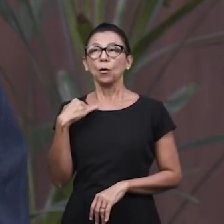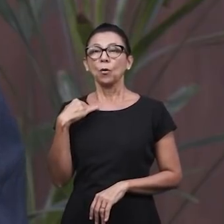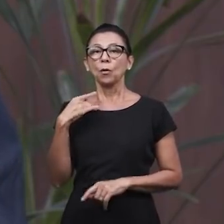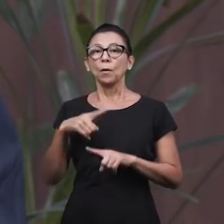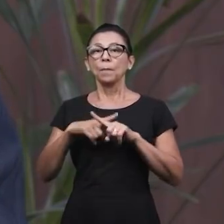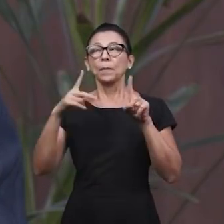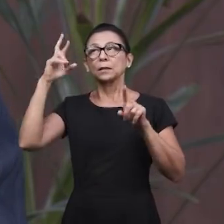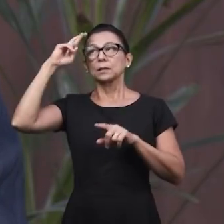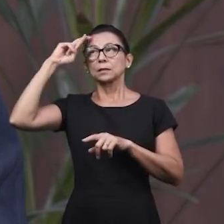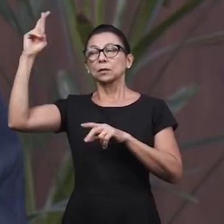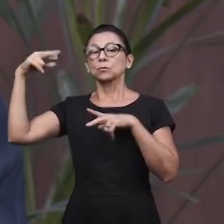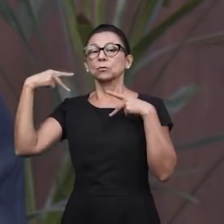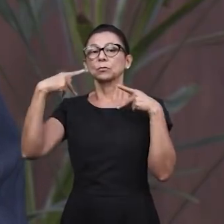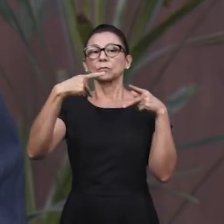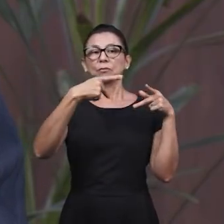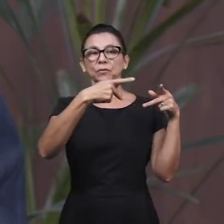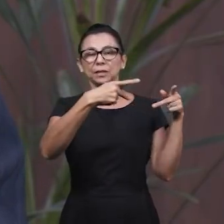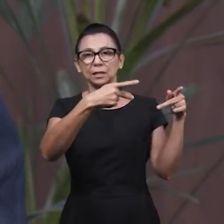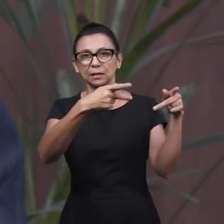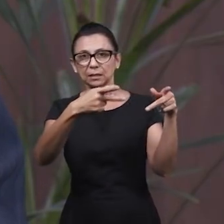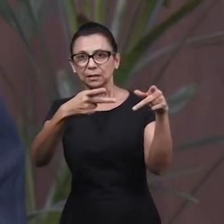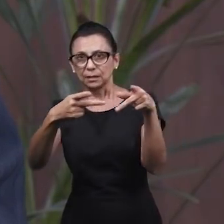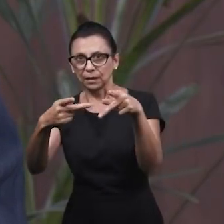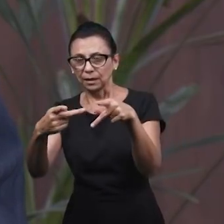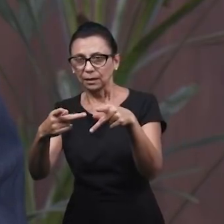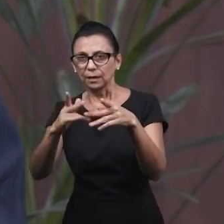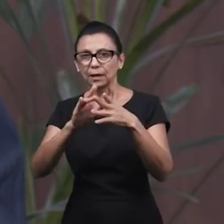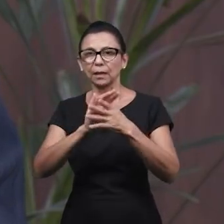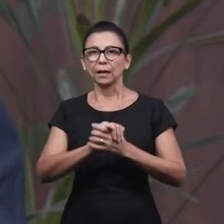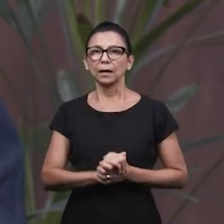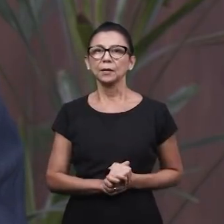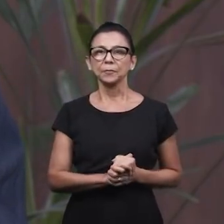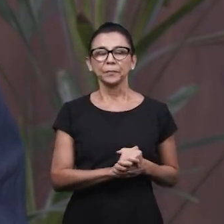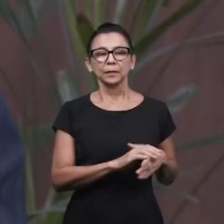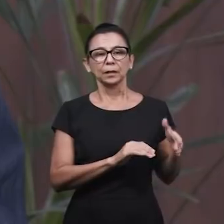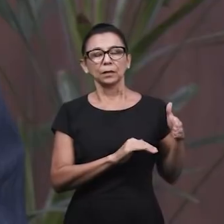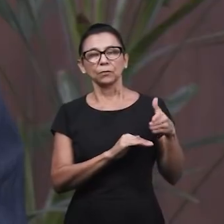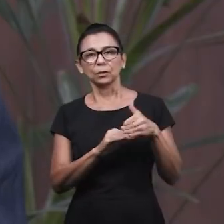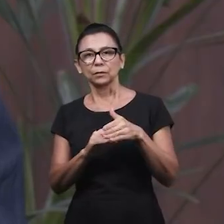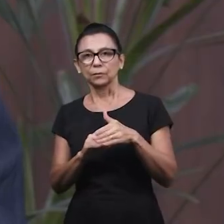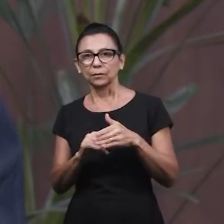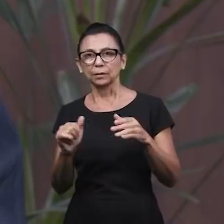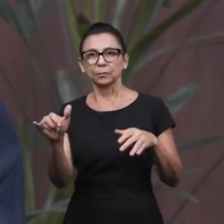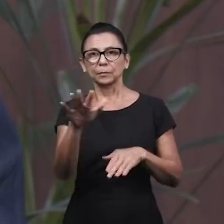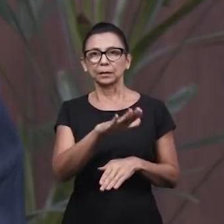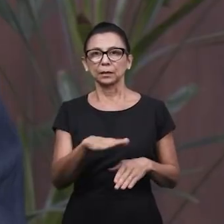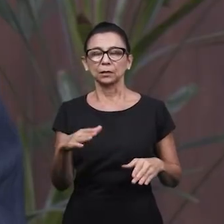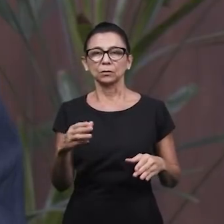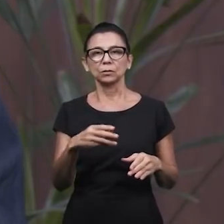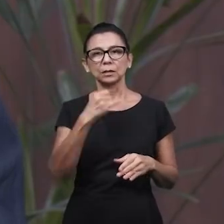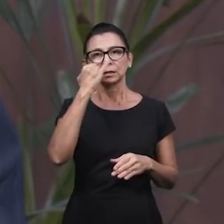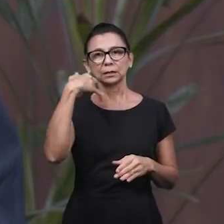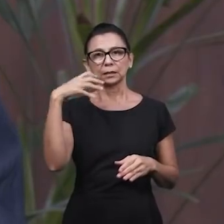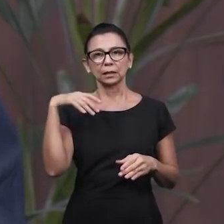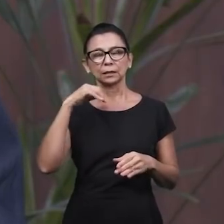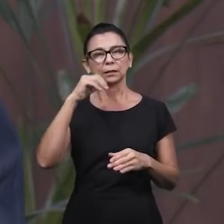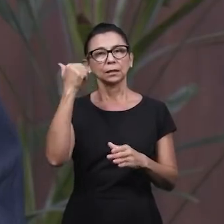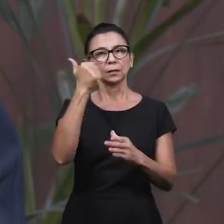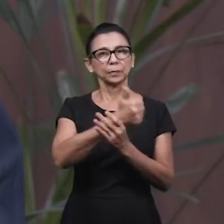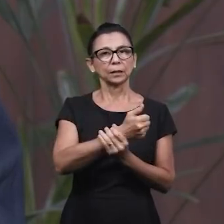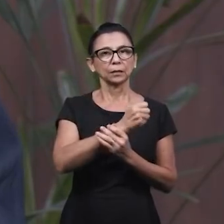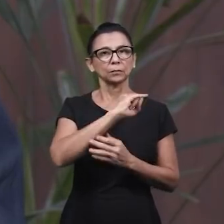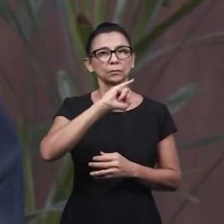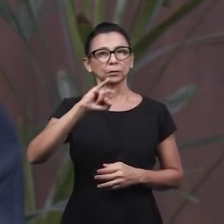e vos fará subir desta terra para a terra que jurou a Abraão, a Isaque e a Jacó, e fareis transportar os meus ossos daqui. Olha que